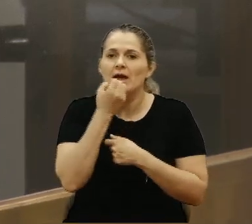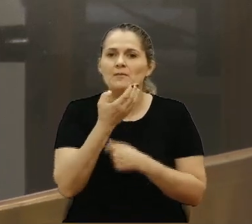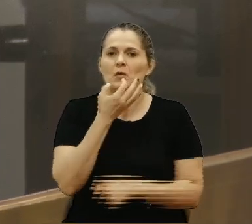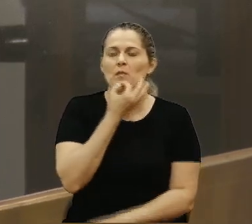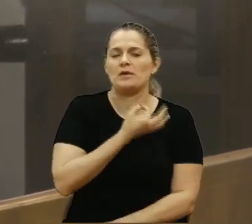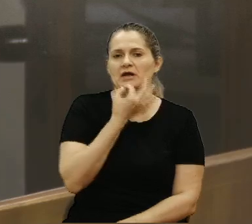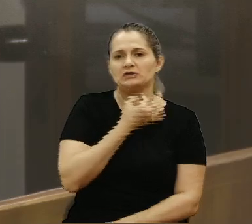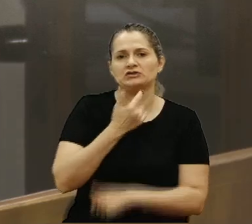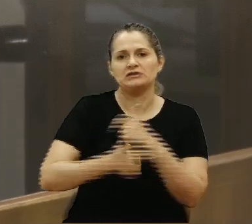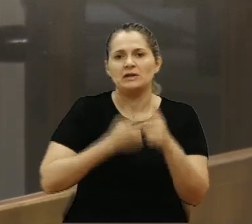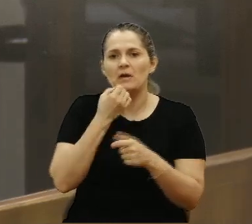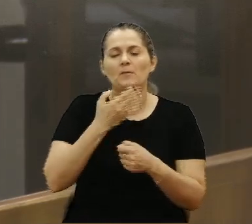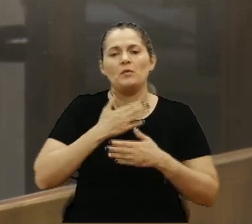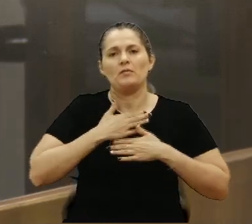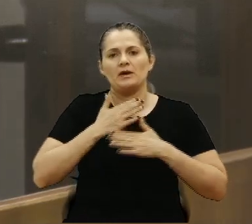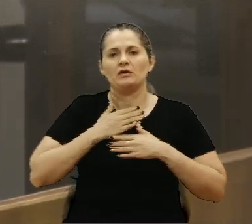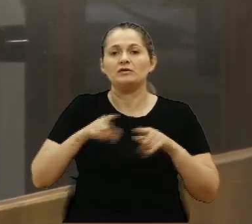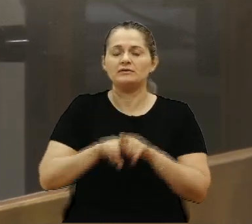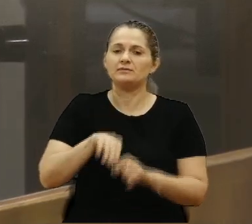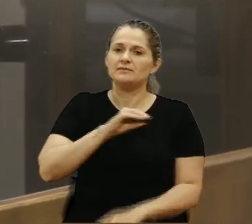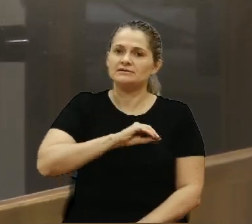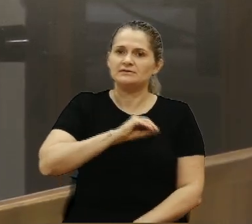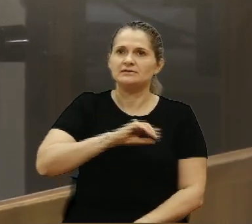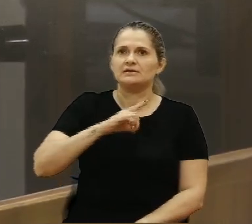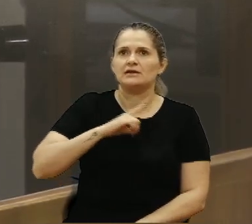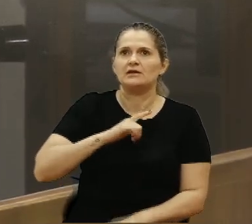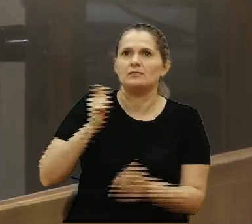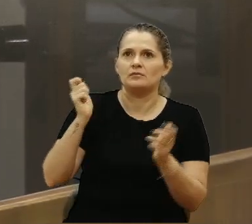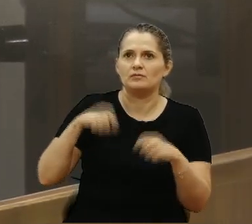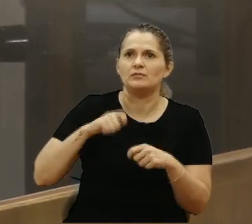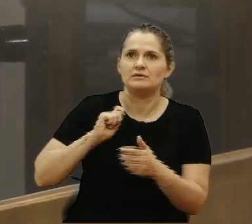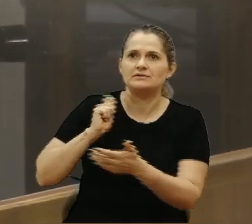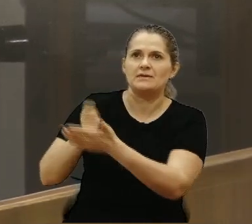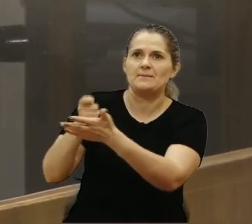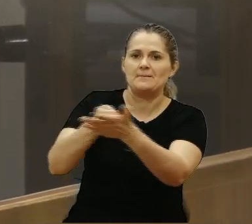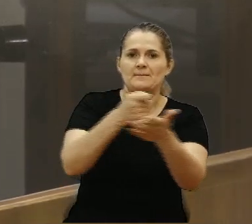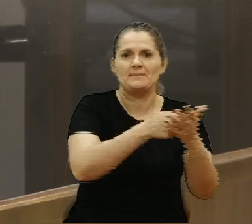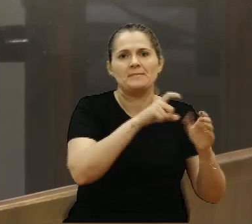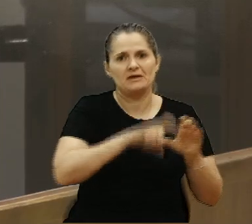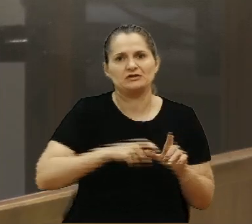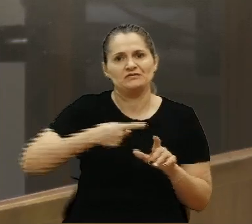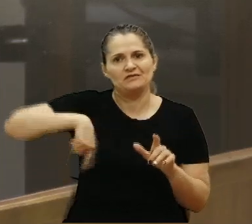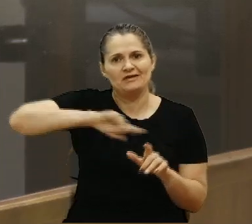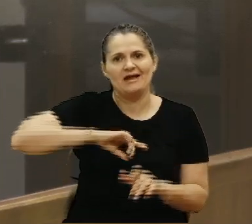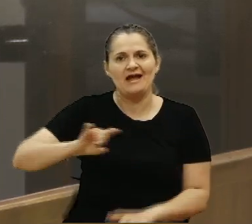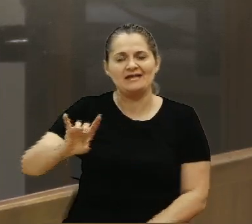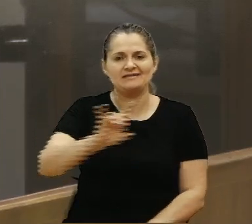para nós, e com aquele salário que a gente tem, a gente pode pagar as nossas contas.